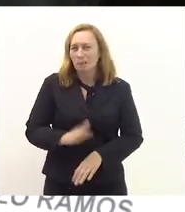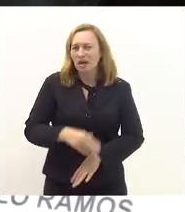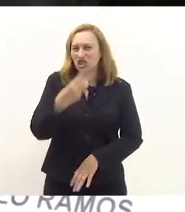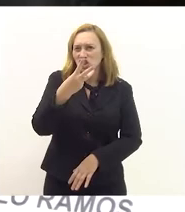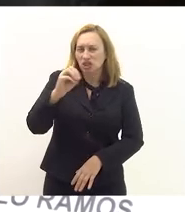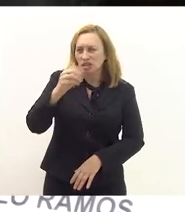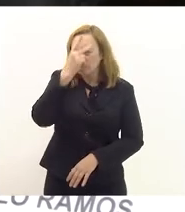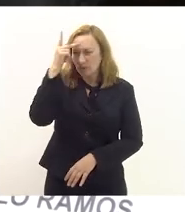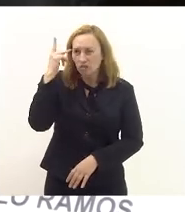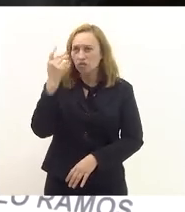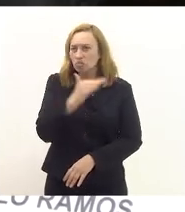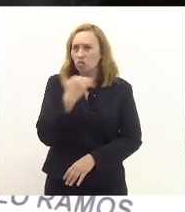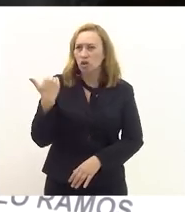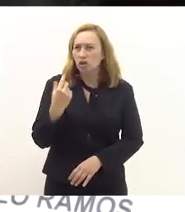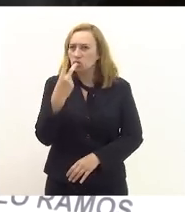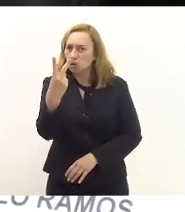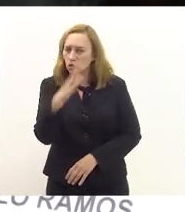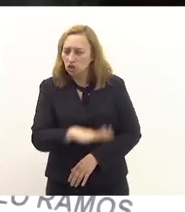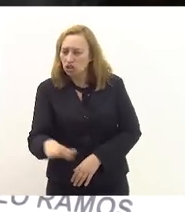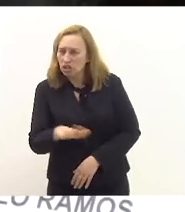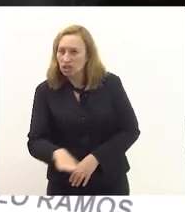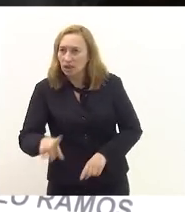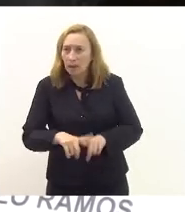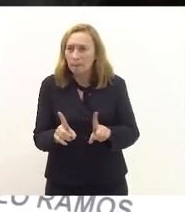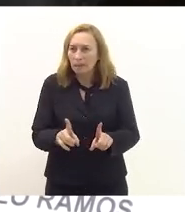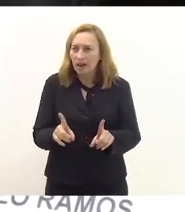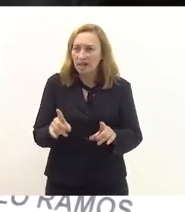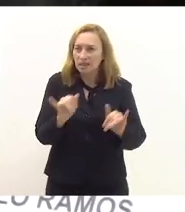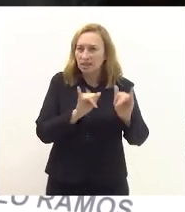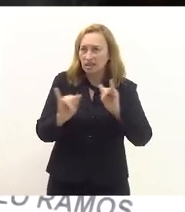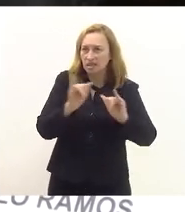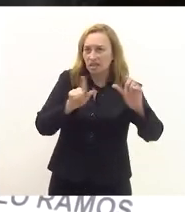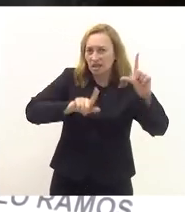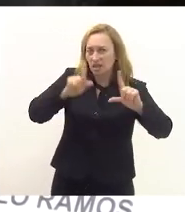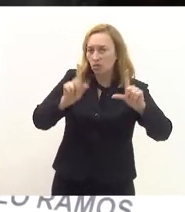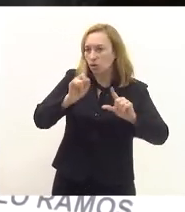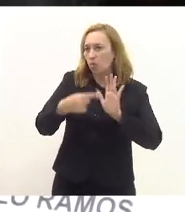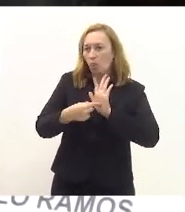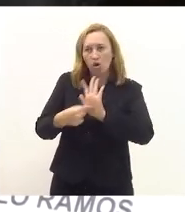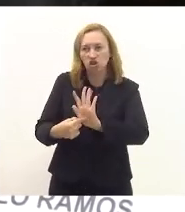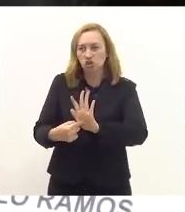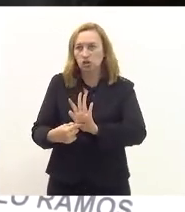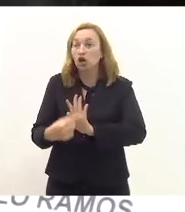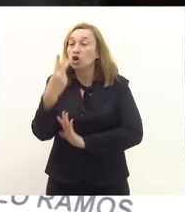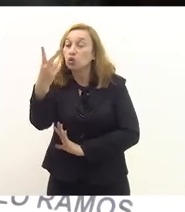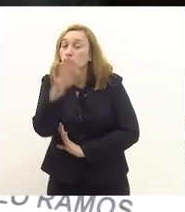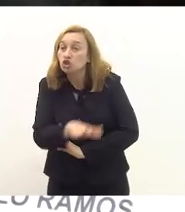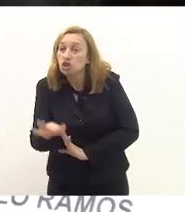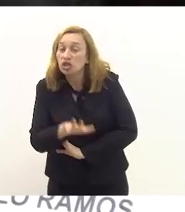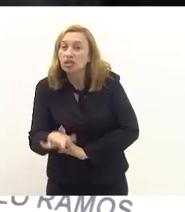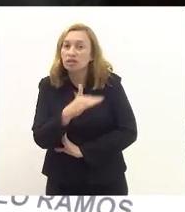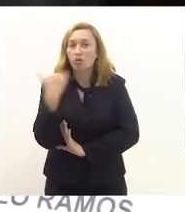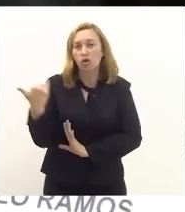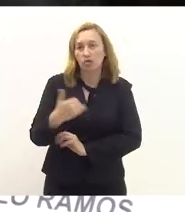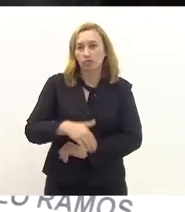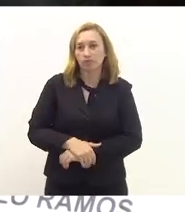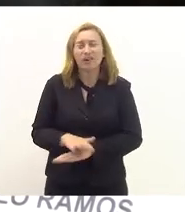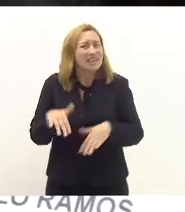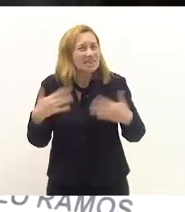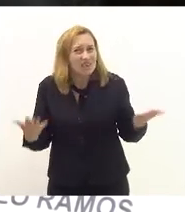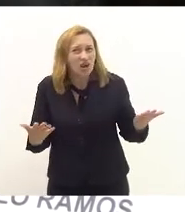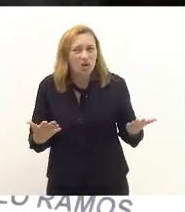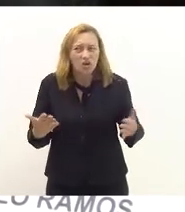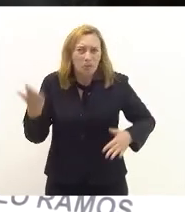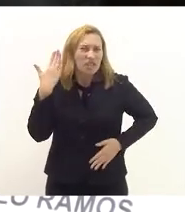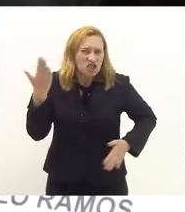30 pessoas, sendo que duas foram crianças, só que a mídia não mostra. Duas crianças morreram nisso aí. Então, só morreu